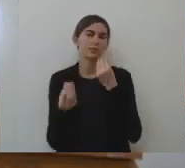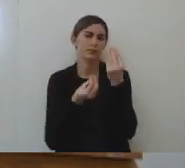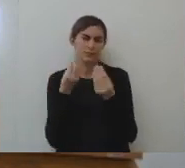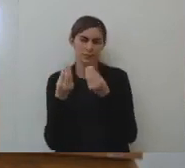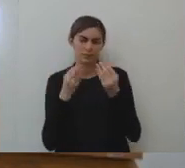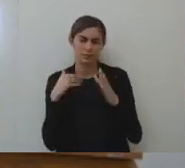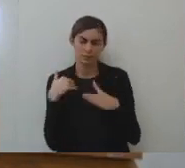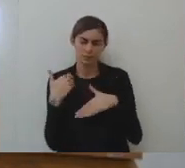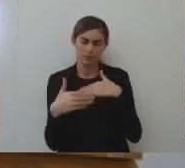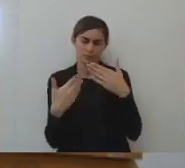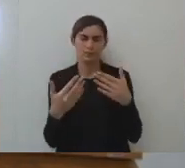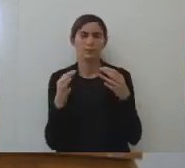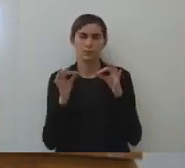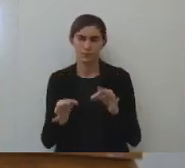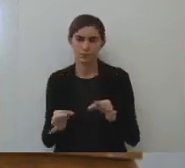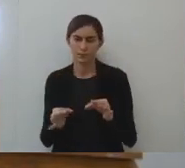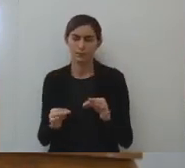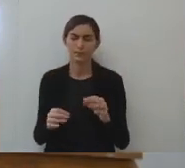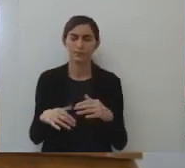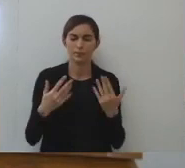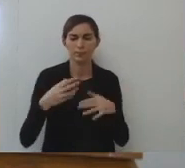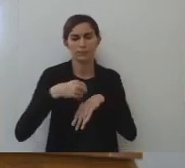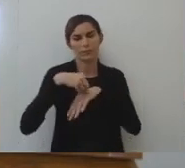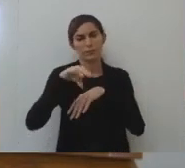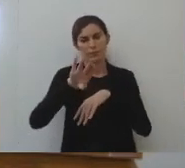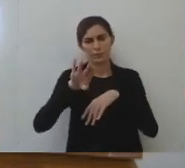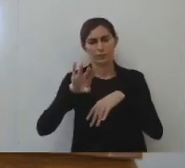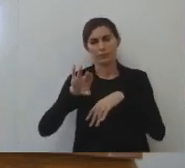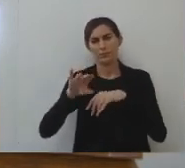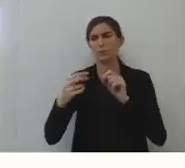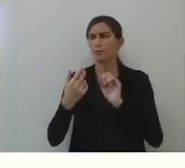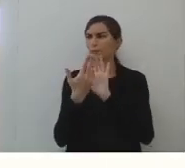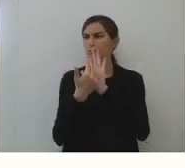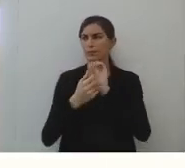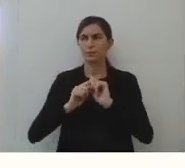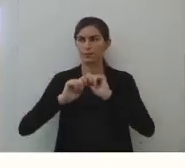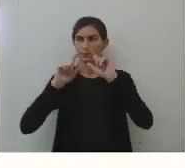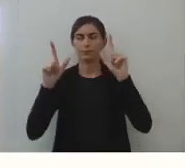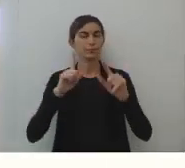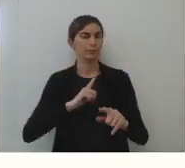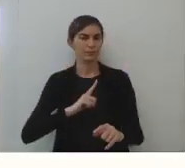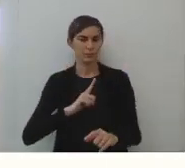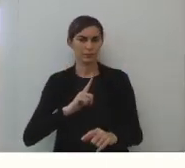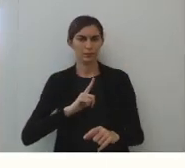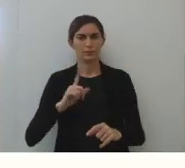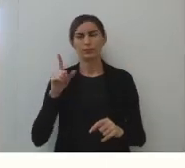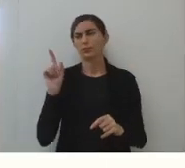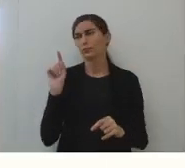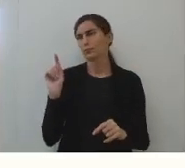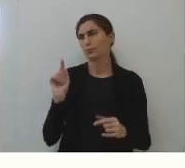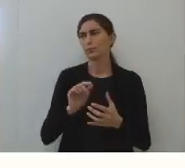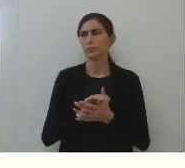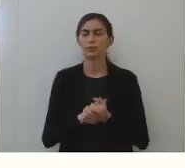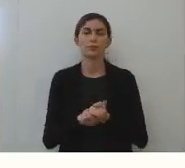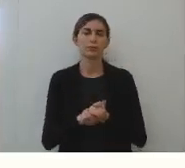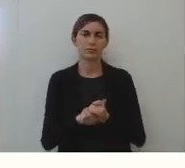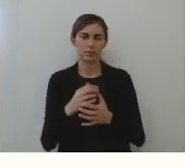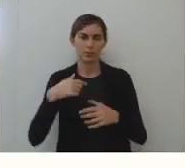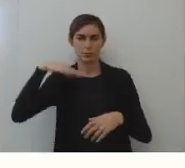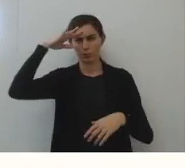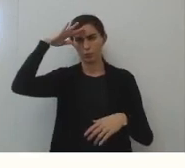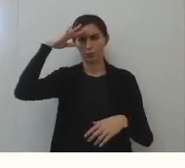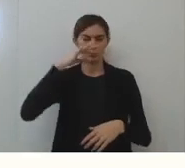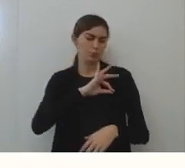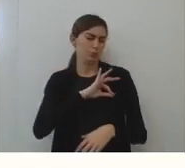esse processo, tá certo? E aí eu trago uma imagem para a gente poder refletir. A gente tem um guarda